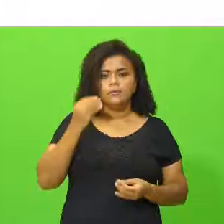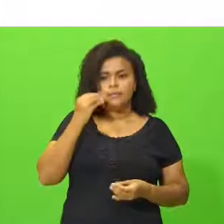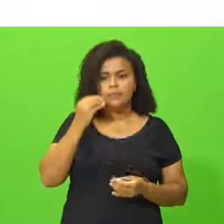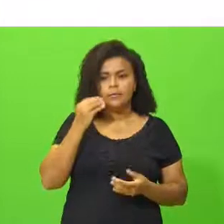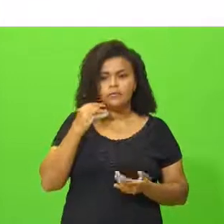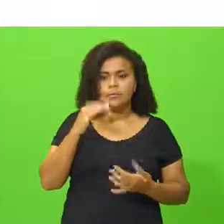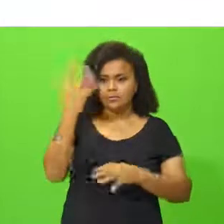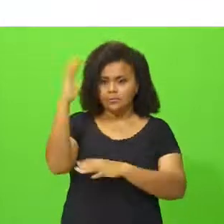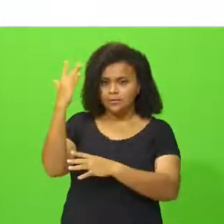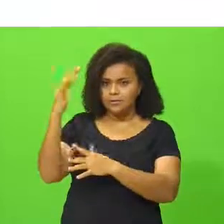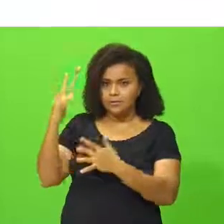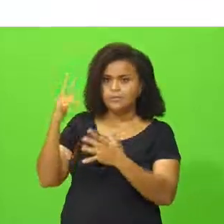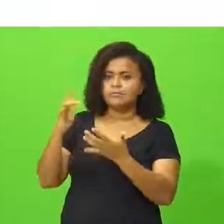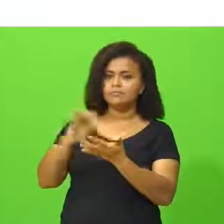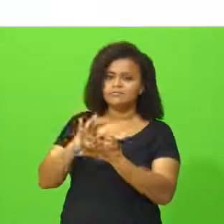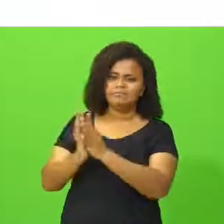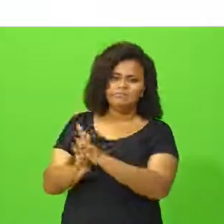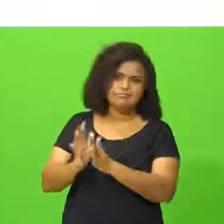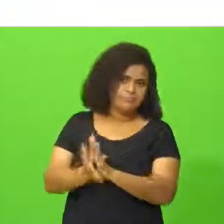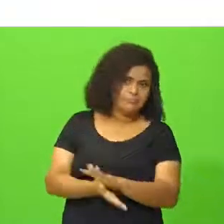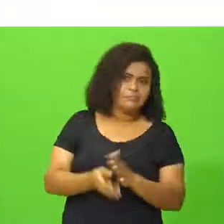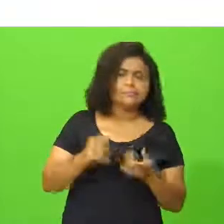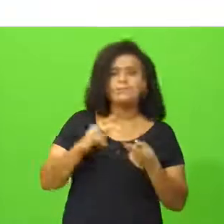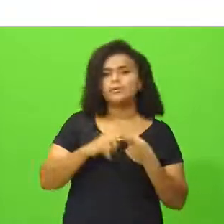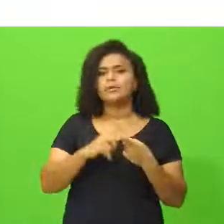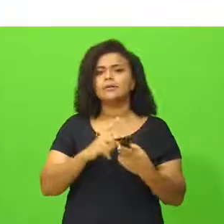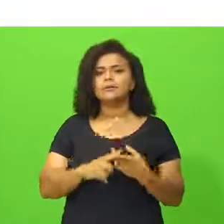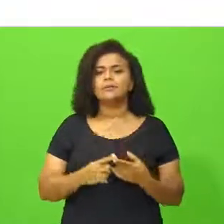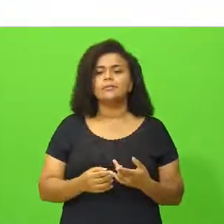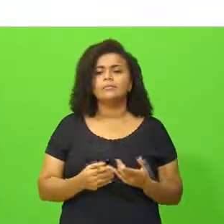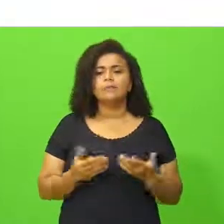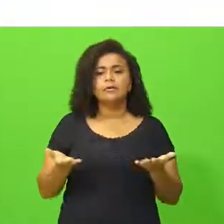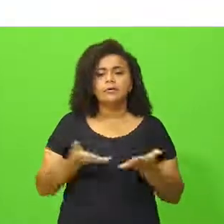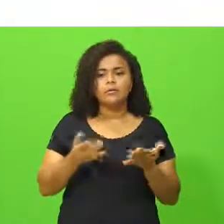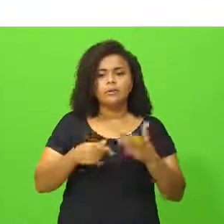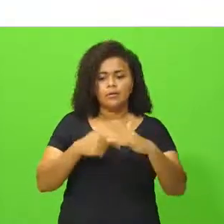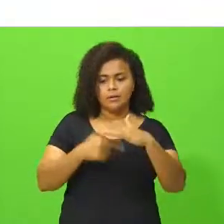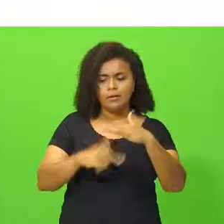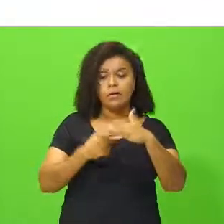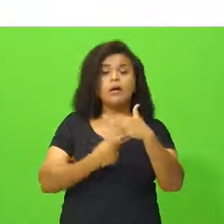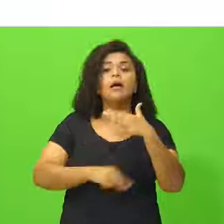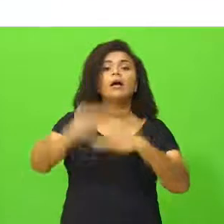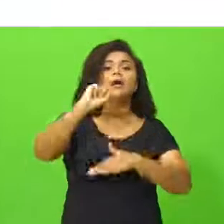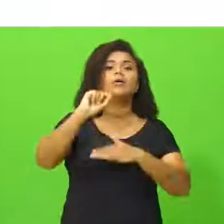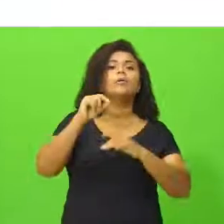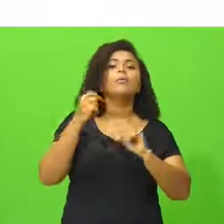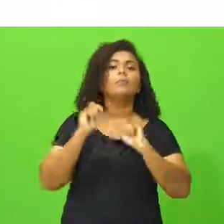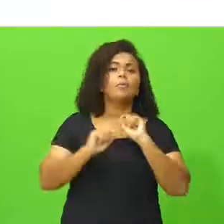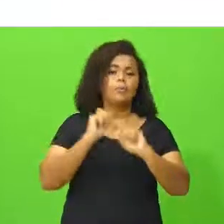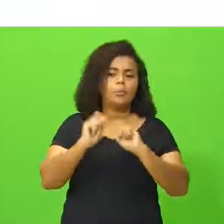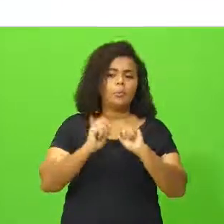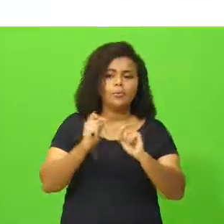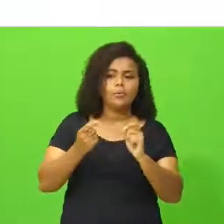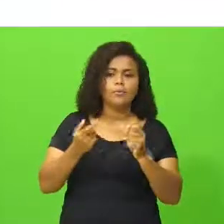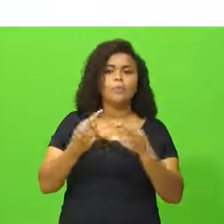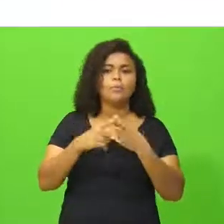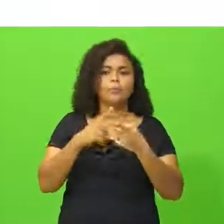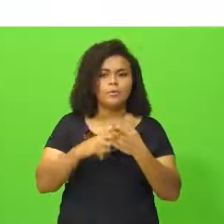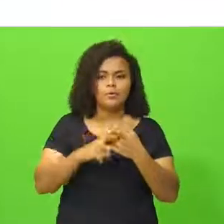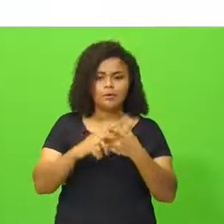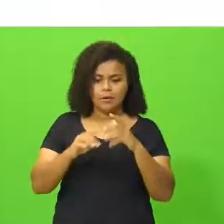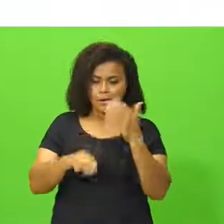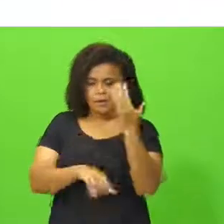sobre o meio ambiente. Porque justamente como disse, essa Revolução Industrial vai pressionar cada vez o meio, explorando